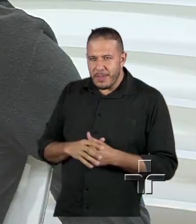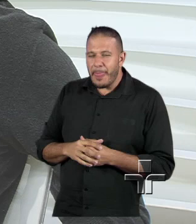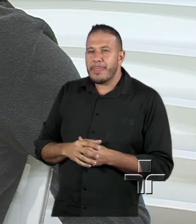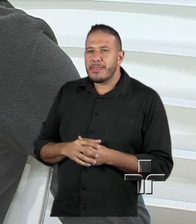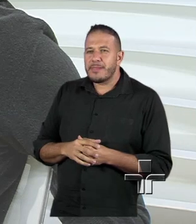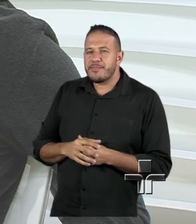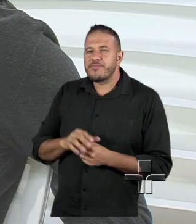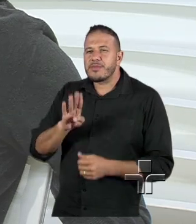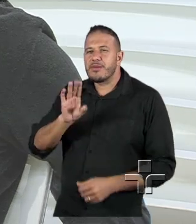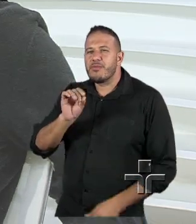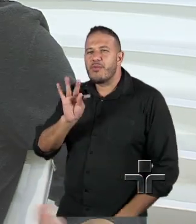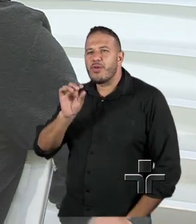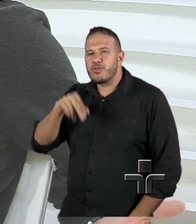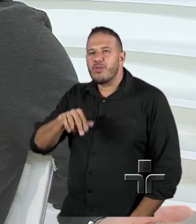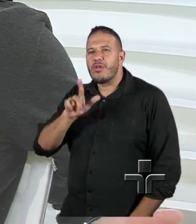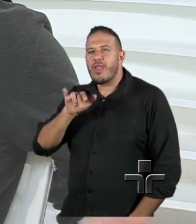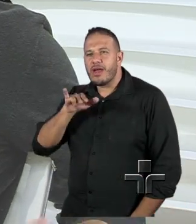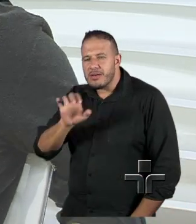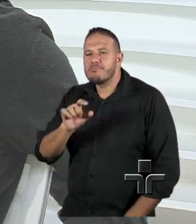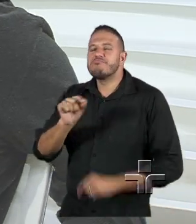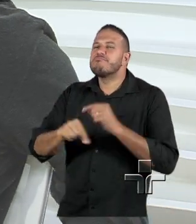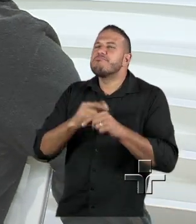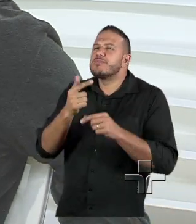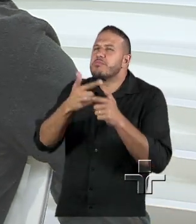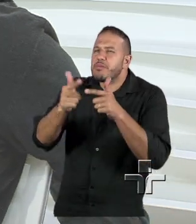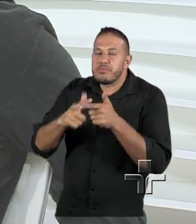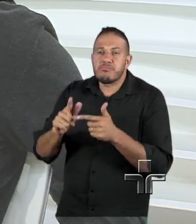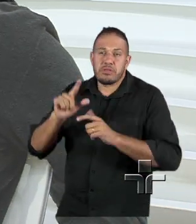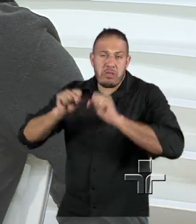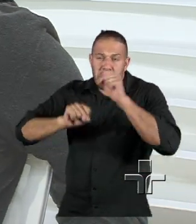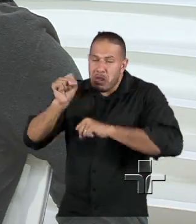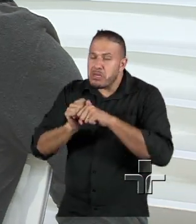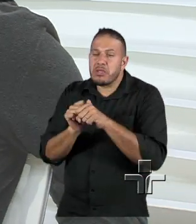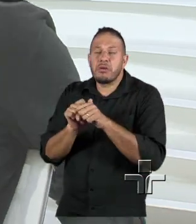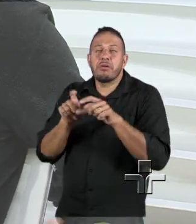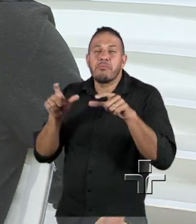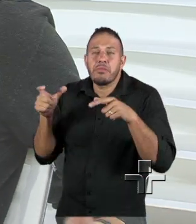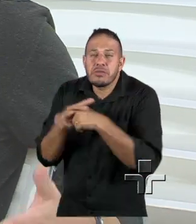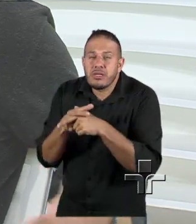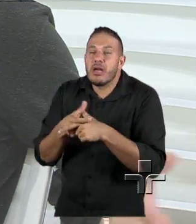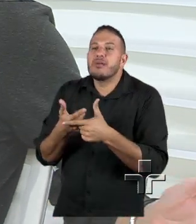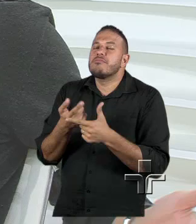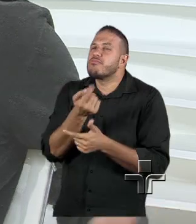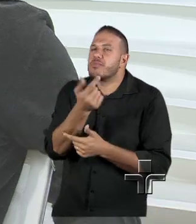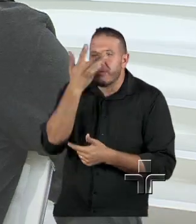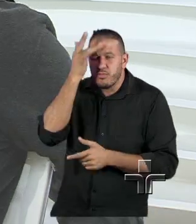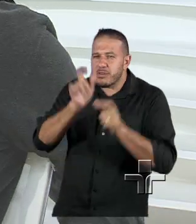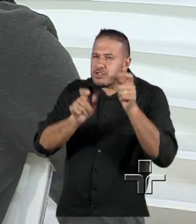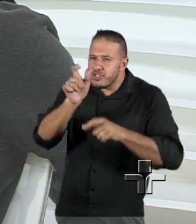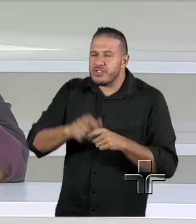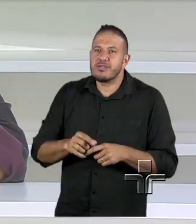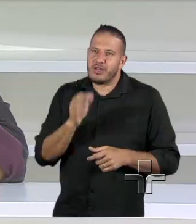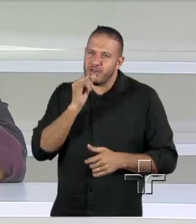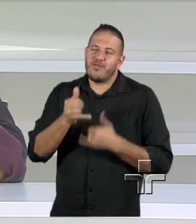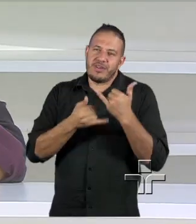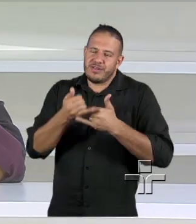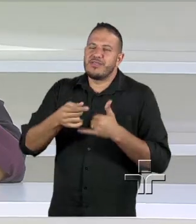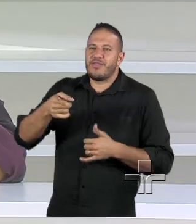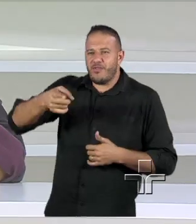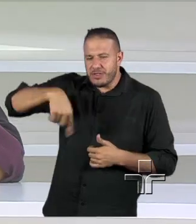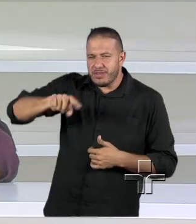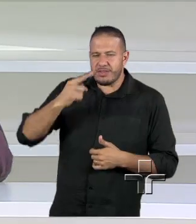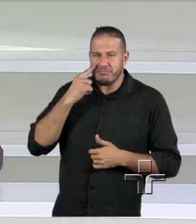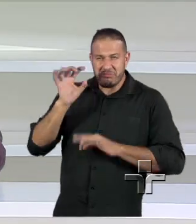ver, sim, não tem problema nenhum. É uma questão de ser uma empresa fechada, não ter muita gente interna. Eu estou brincando, quer dizer, vocês têm planos